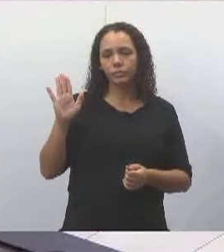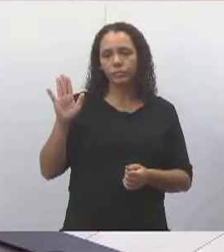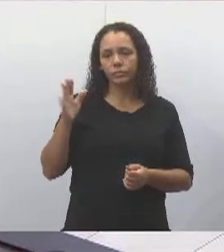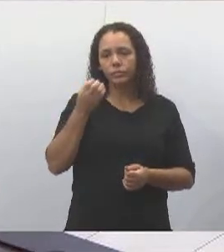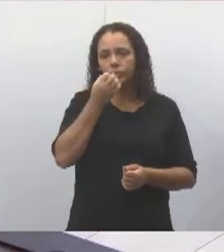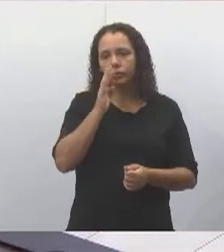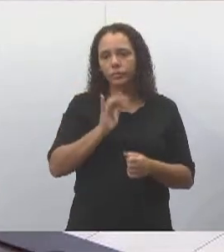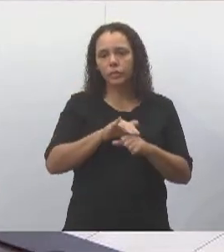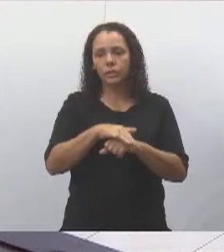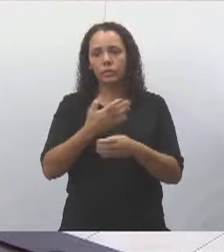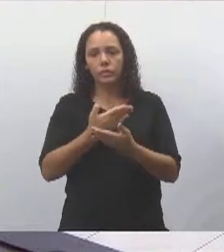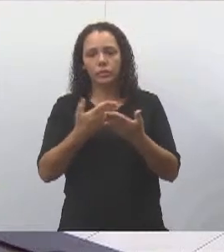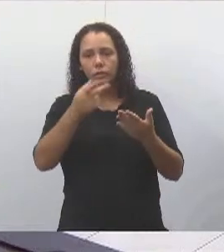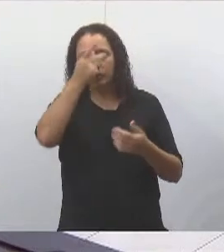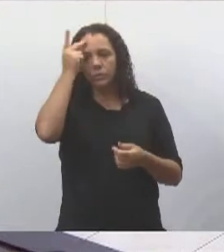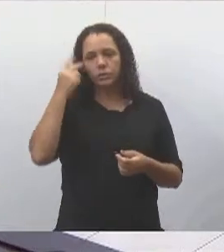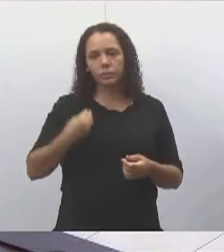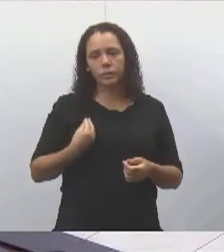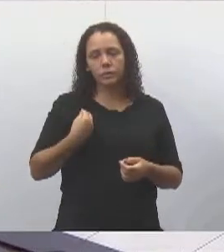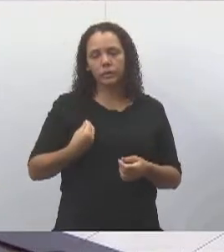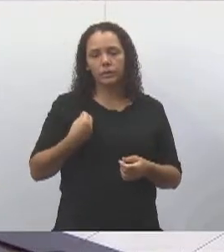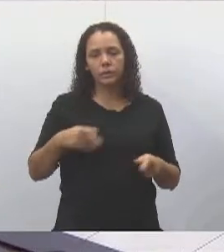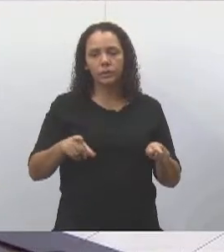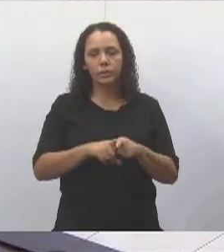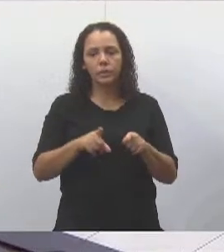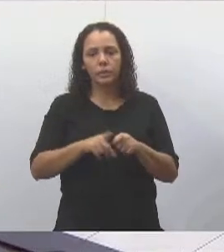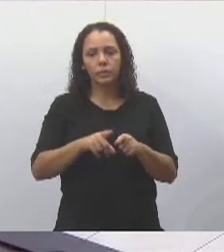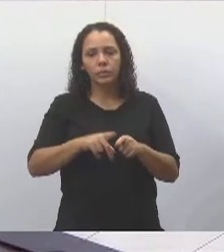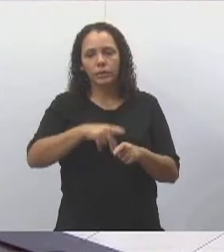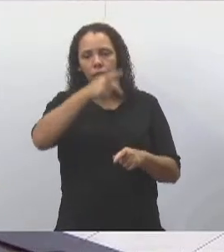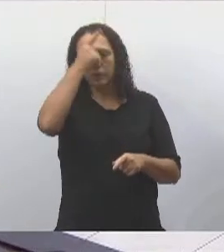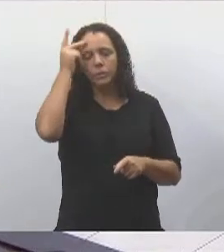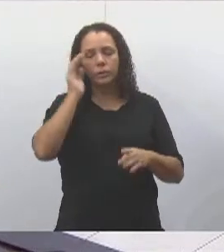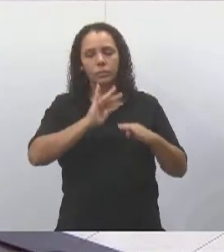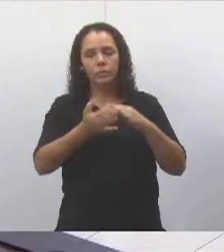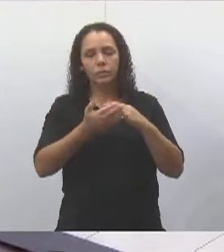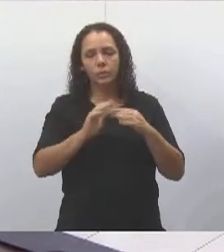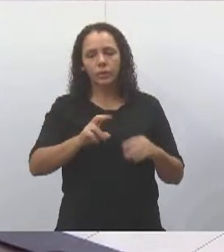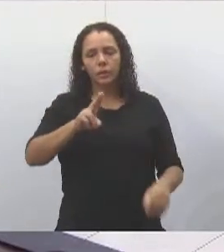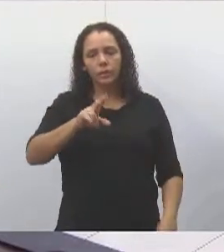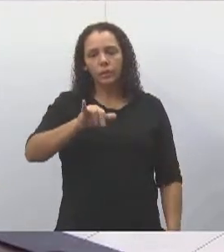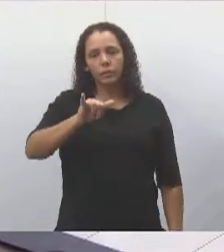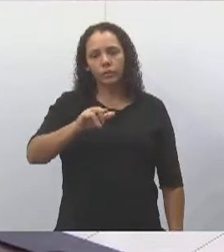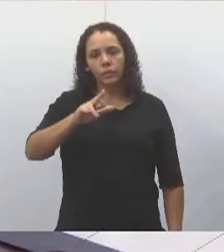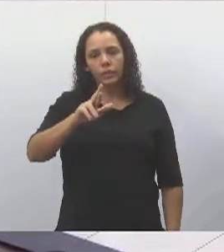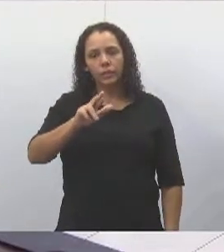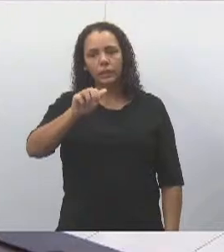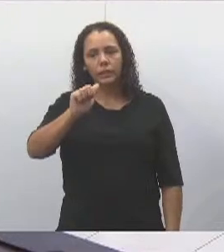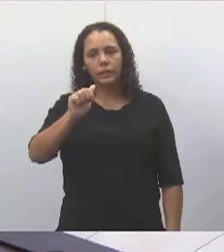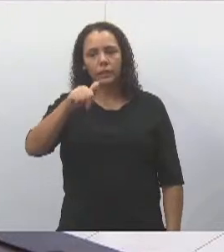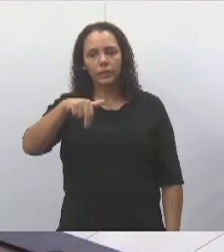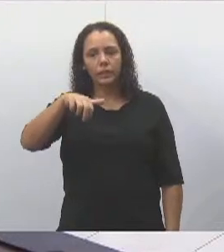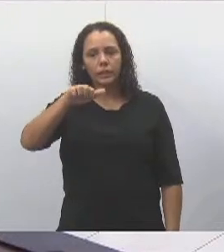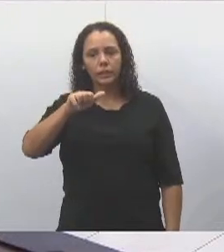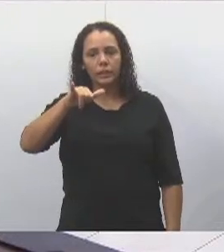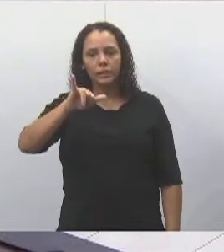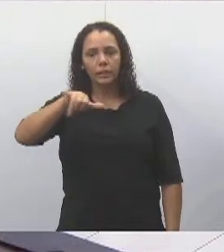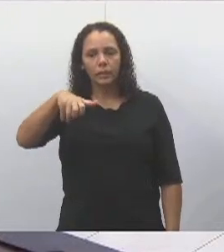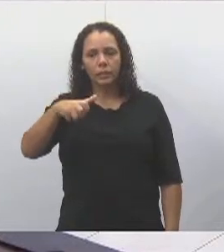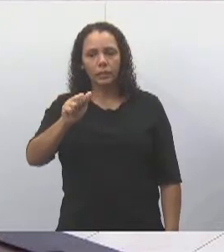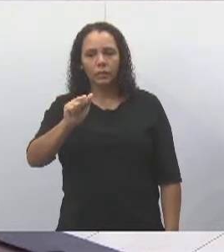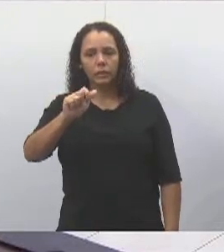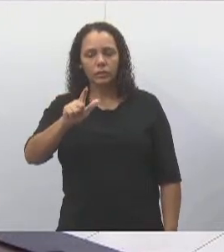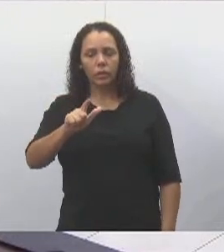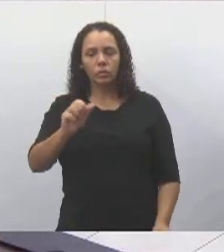Boa noite a todos presentes, o pessoal do Jardim Veranejal está aqui também. Graças a Deus que vocês estão aqui. E sempre assim,